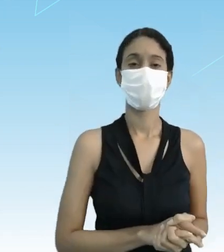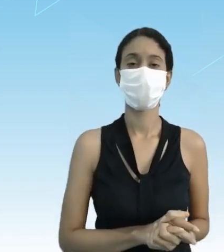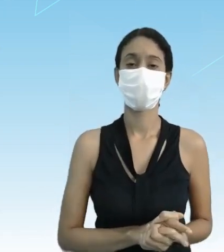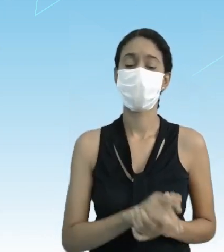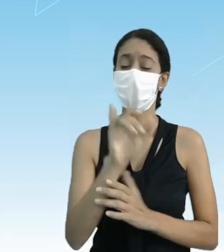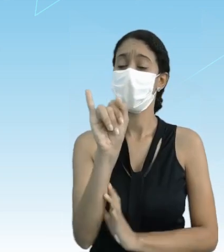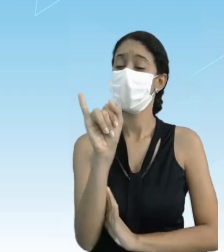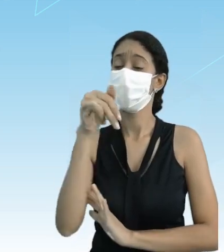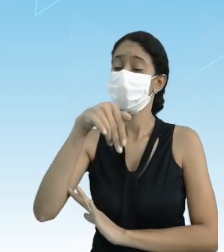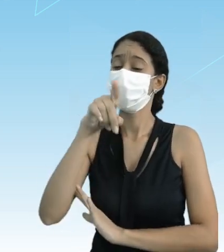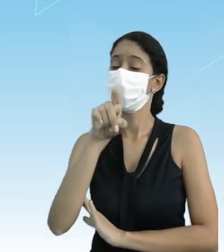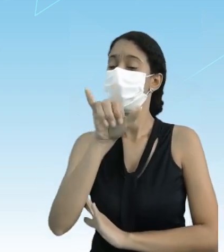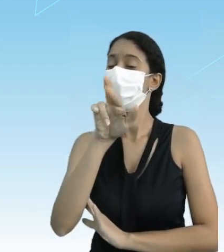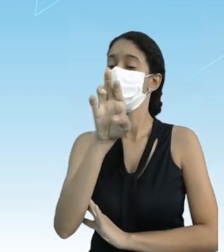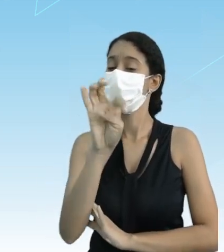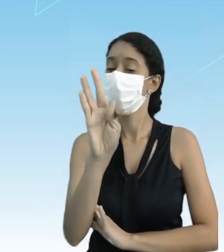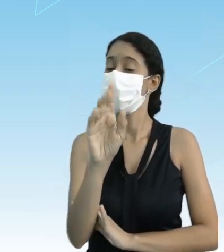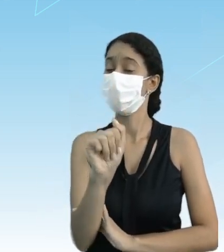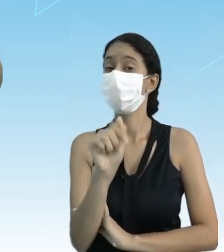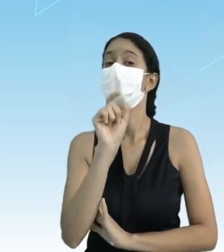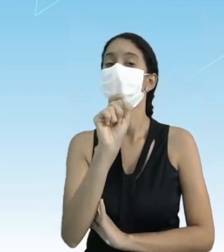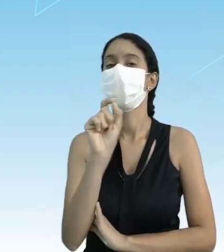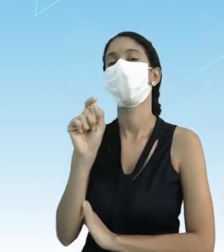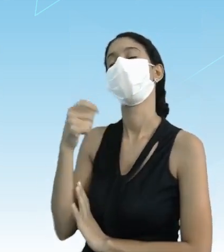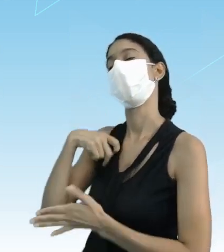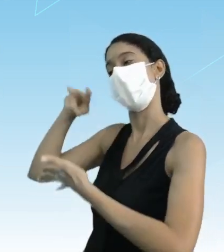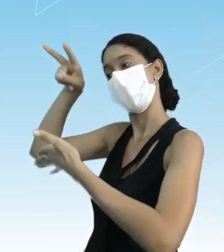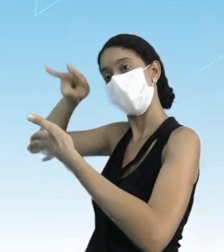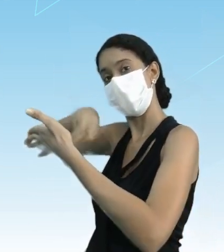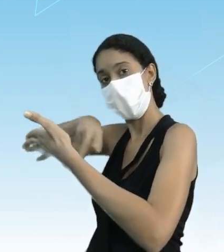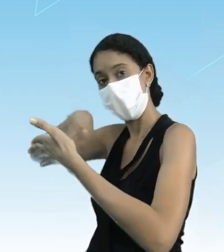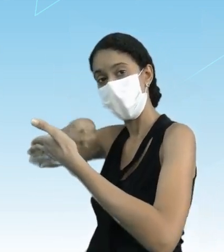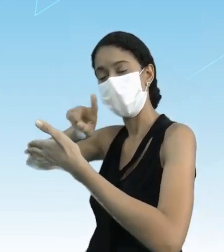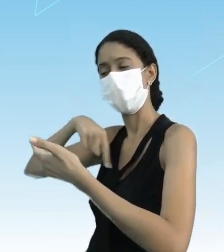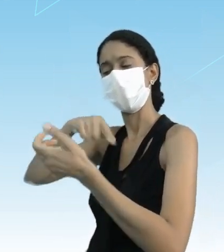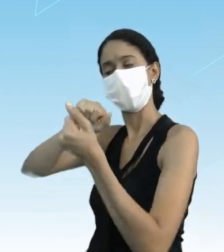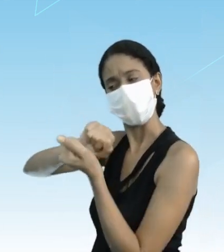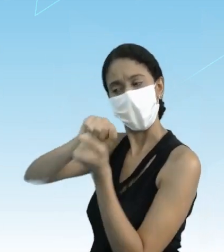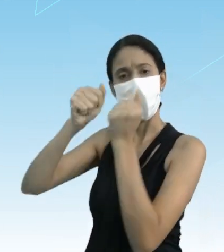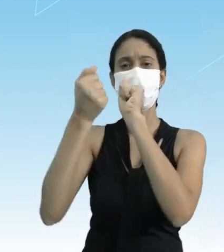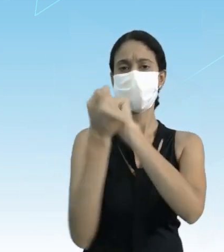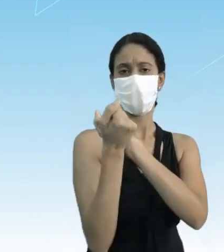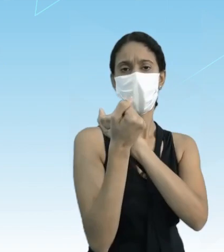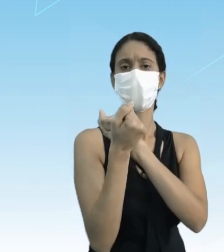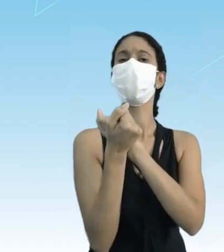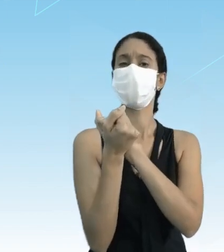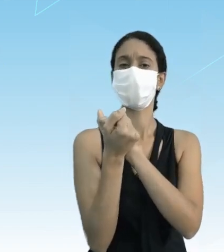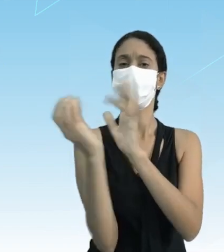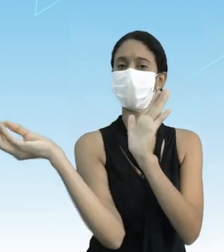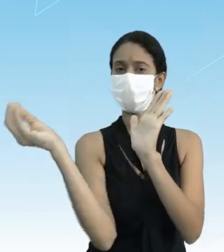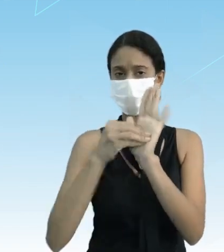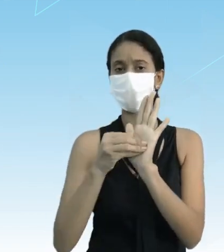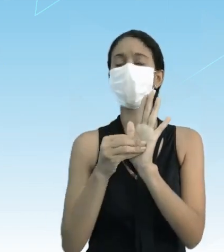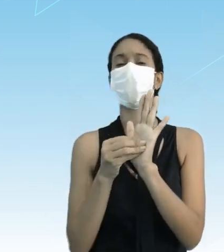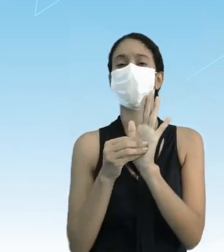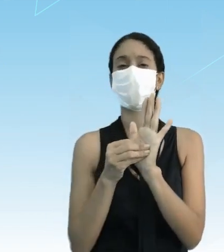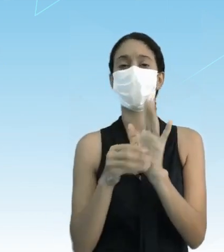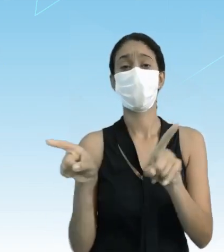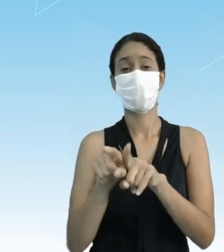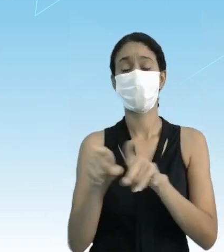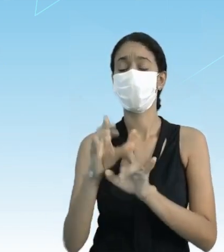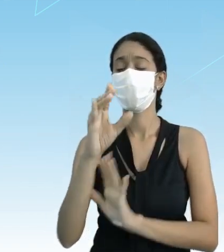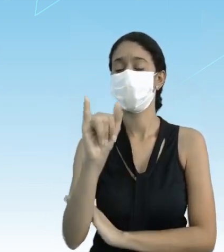que foi dito por outra pessoa com nossas palavras. Isso é uma paráfrase. E lembrar, quando você